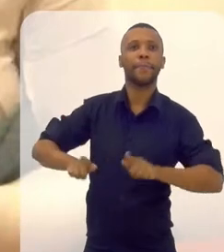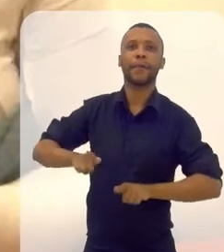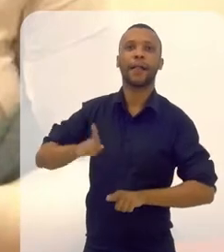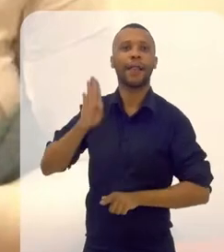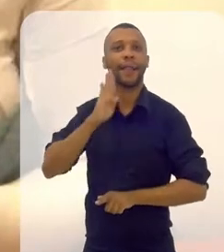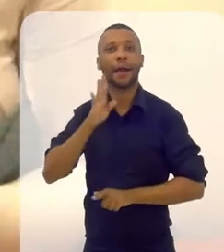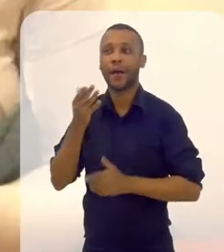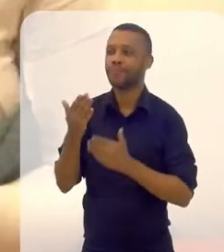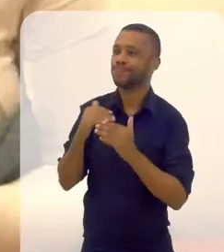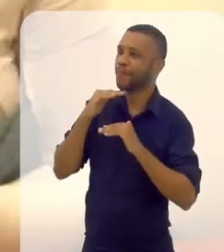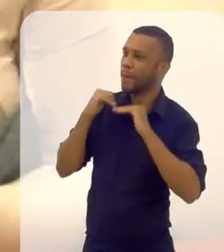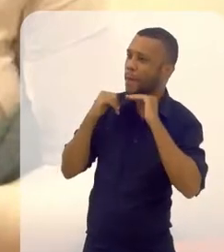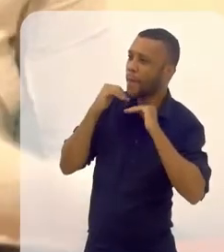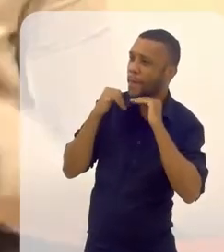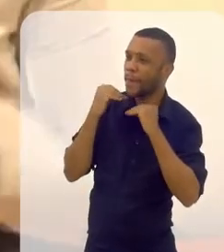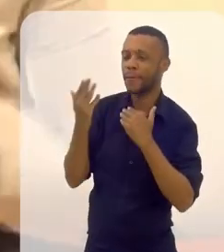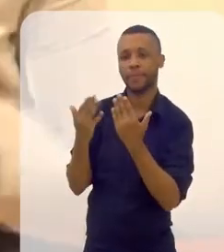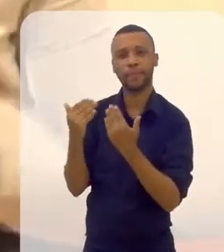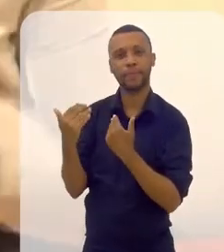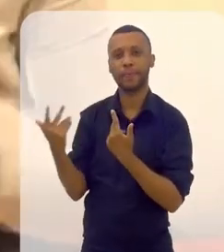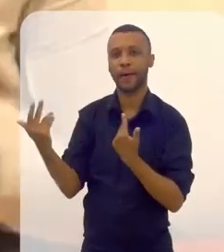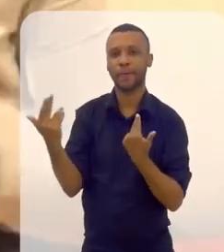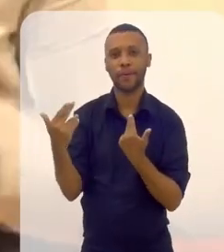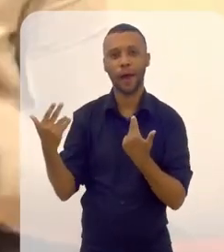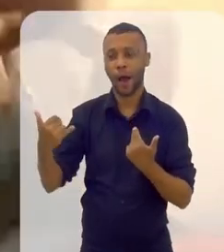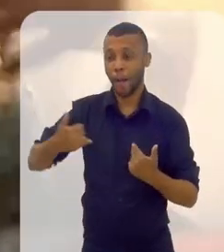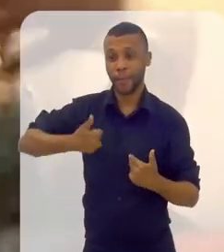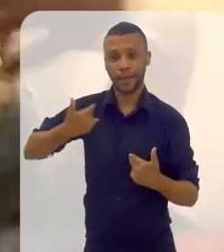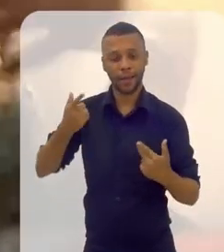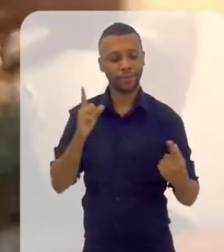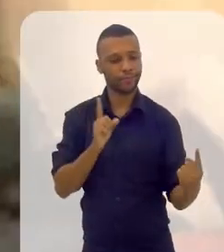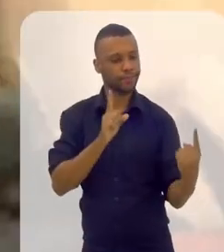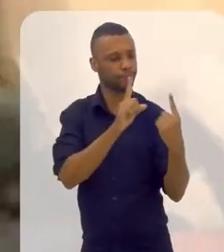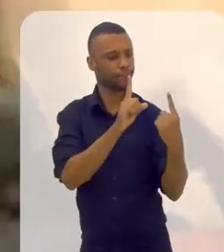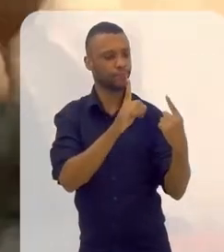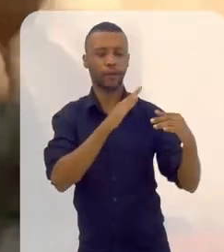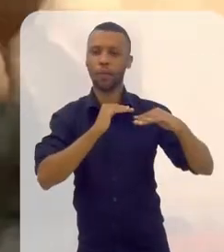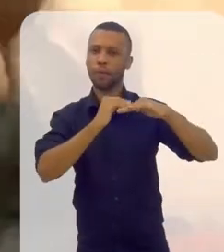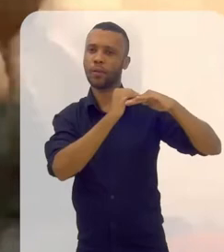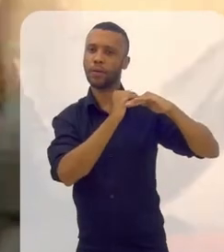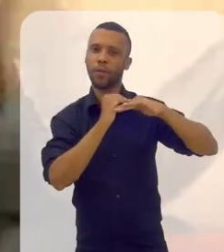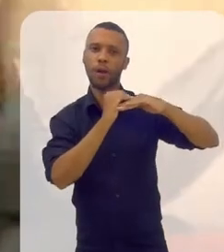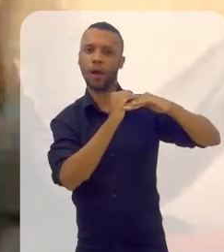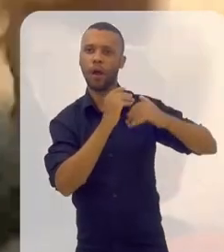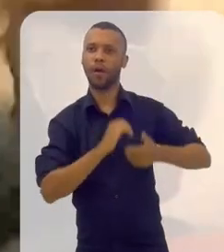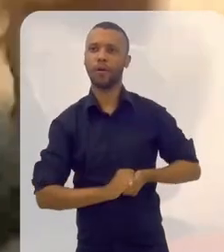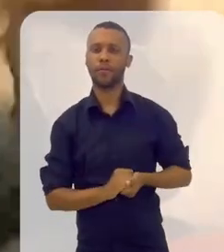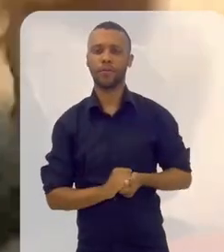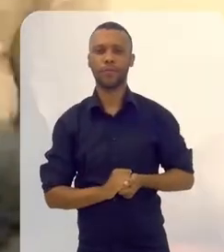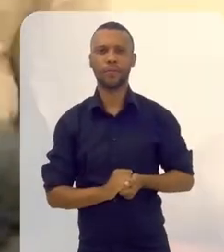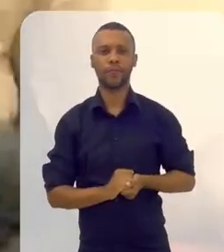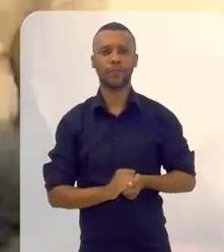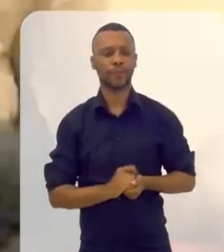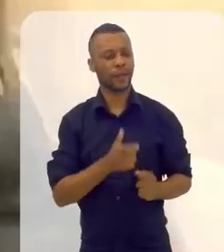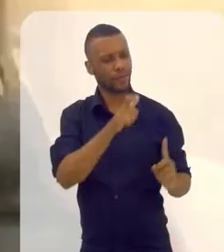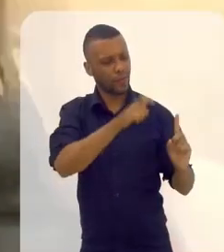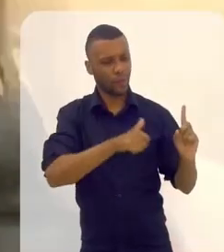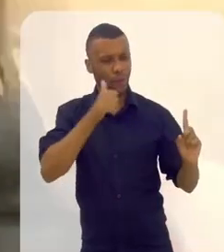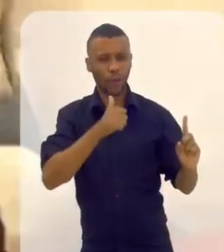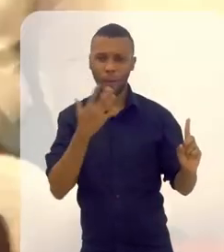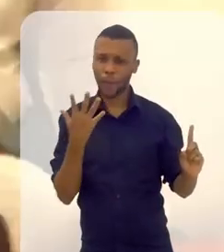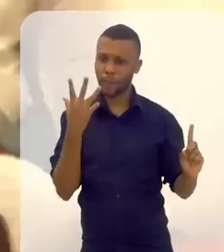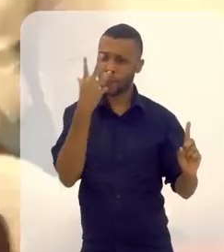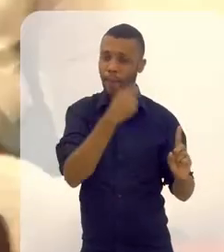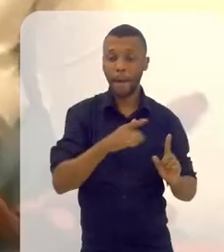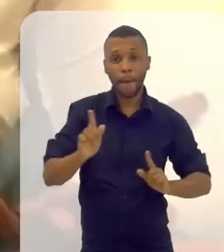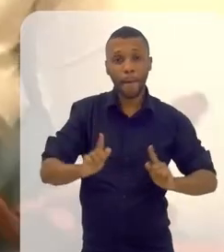tipo, conversava comigo como se eu tivesse a idade dela. E aí eu me achava, tipo, ai, falar com a minha prima Monique.